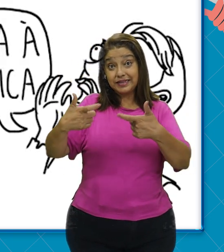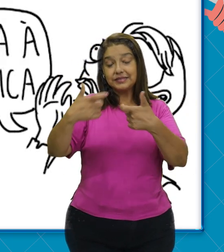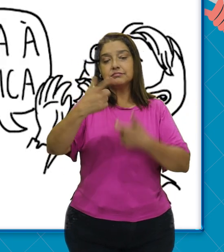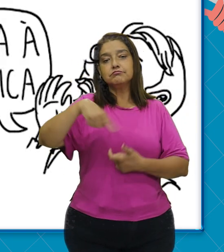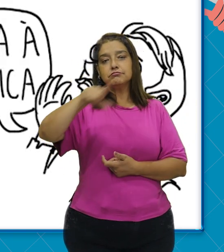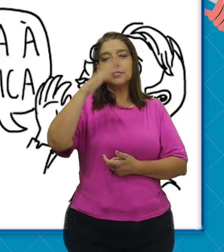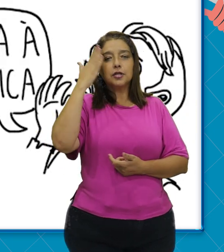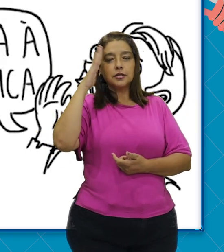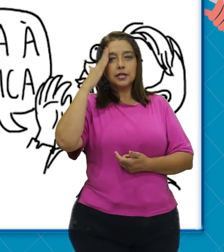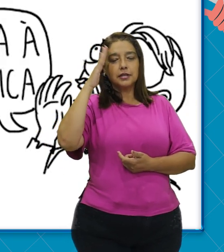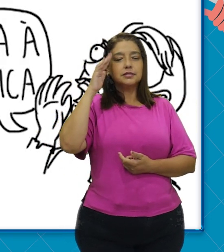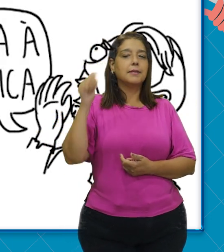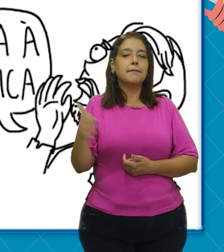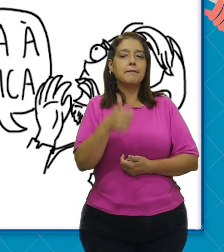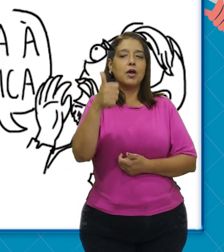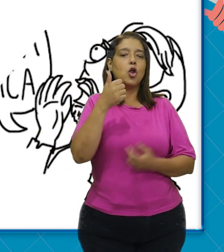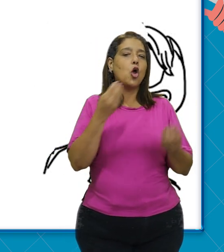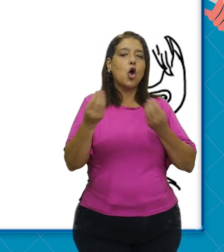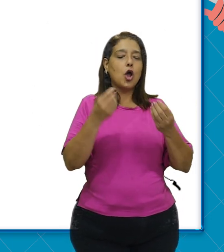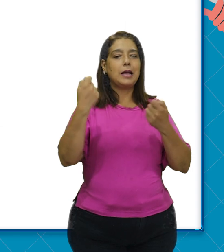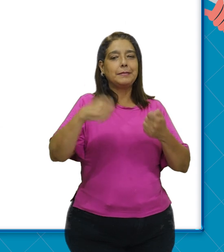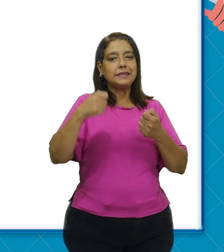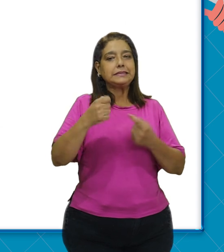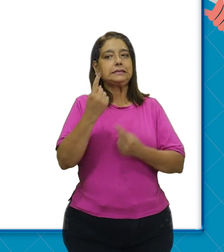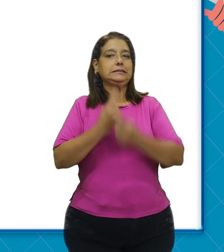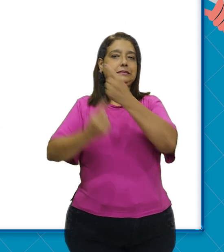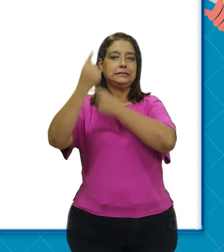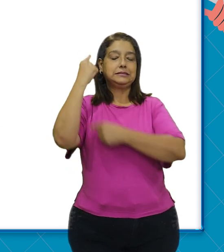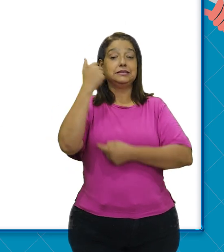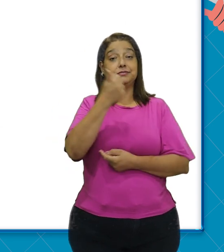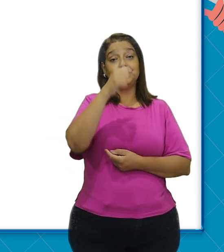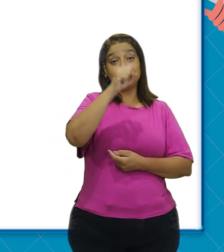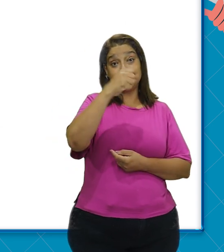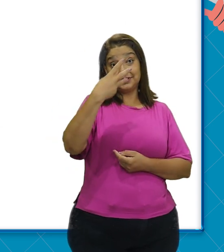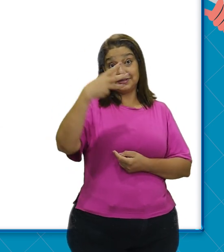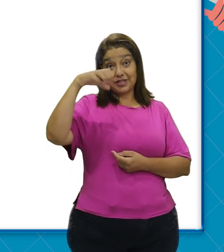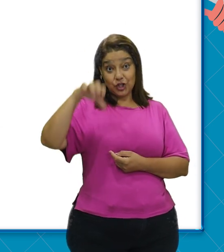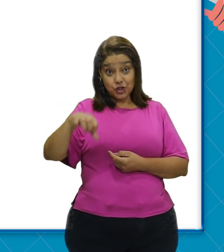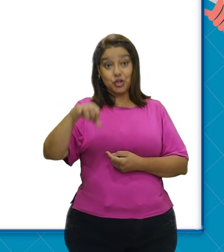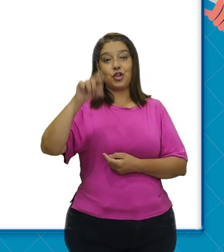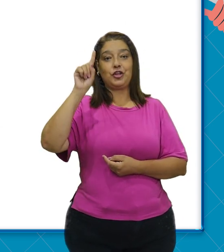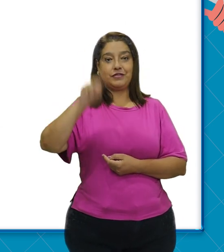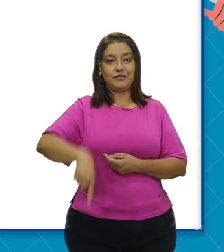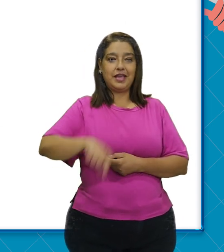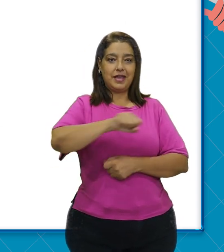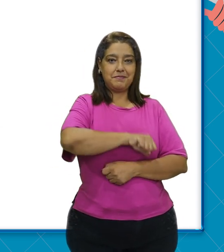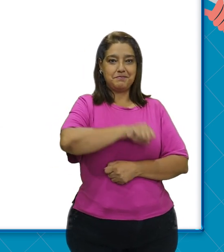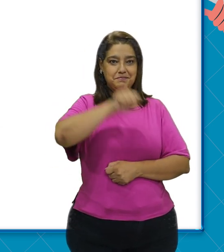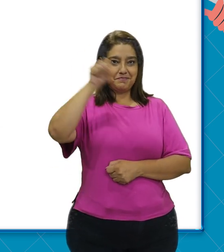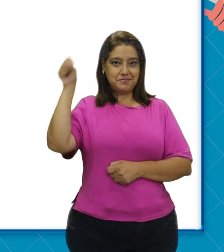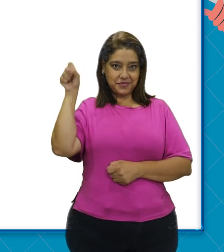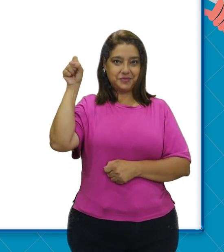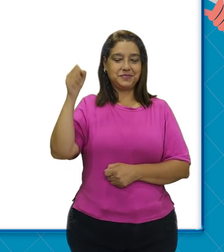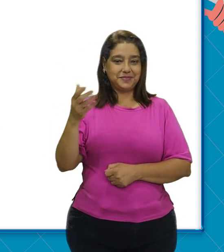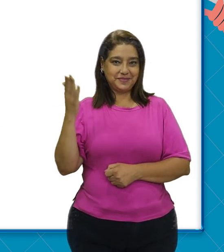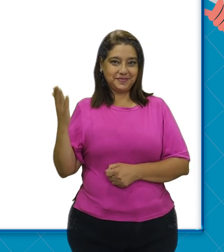para entendermos melhor esse conflito, precisamos voltar lá para 1889, na proclamação da República.